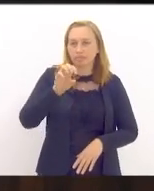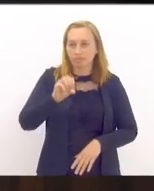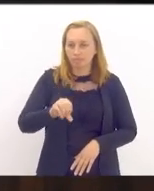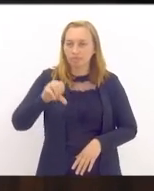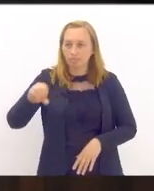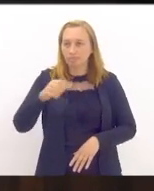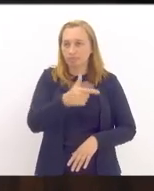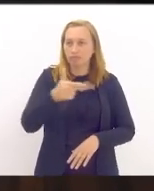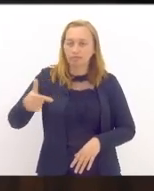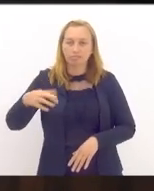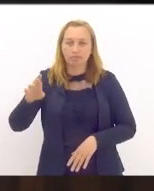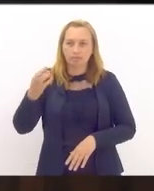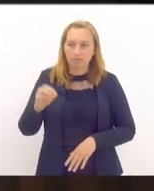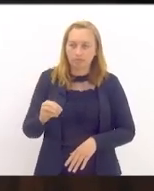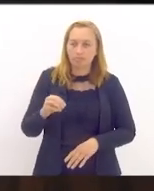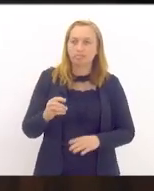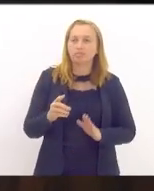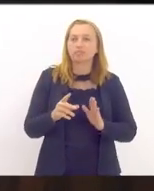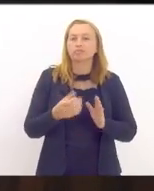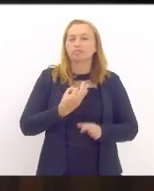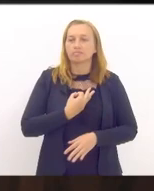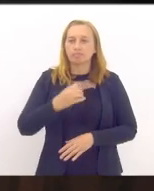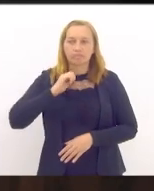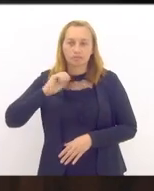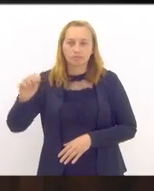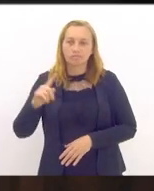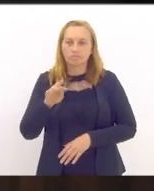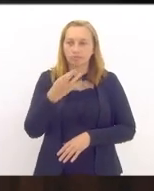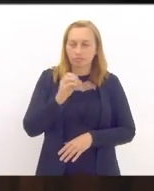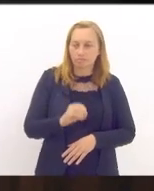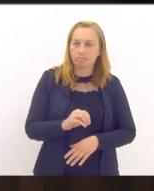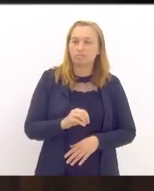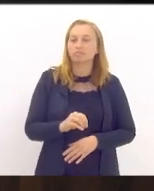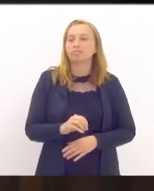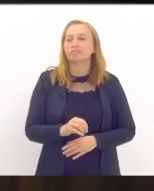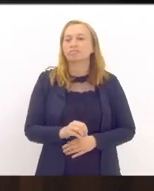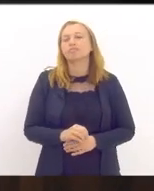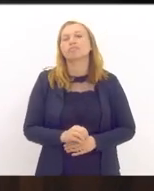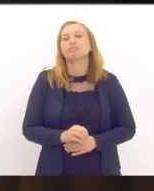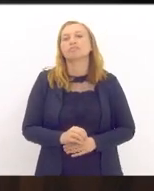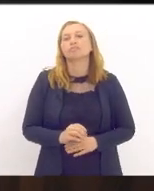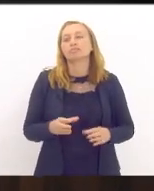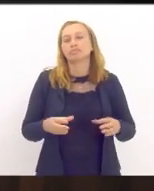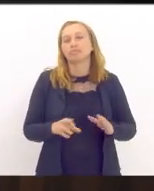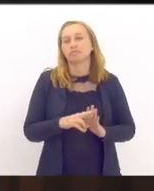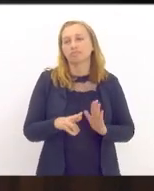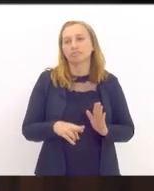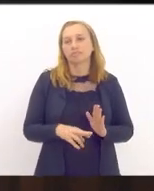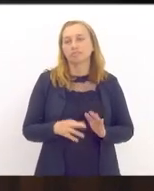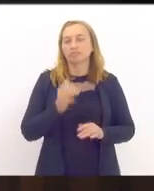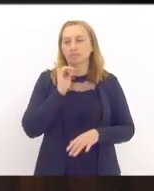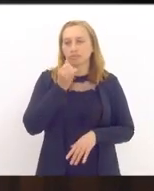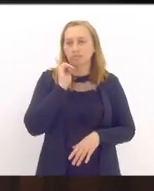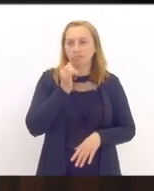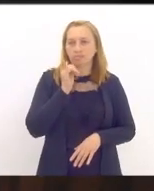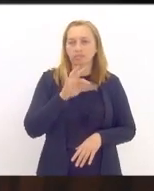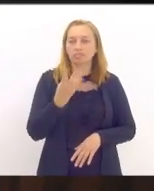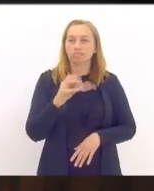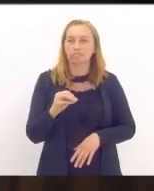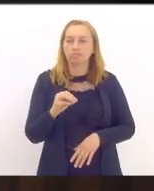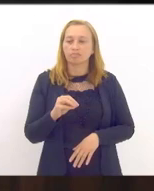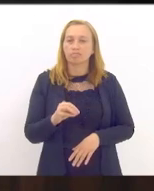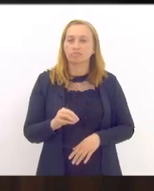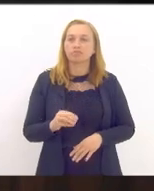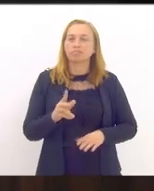Deputado Marcelo cabeleireiro ele consegue de pomo José de Alencar para Lilian panisa parecida comissão favorável ela todo Thiago